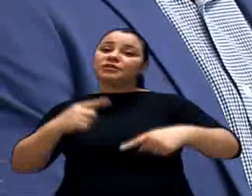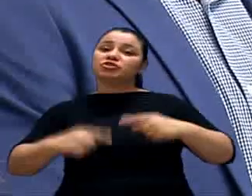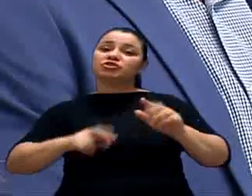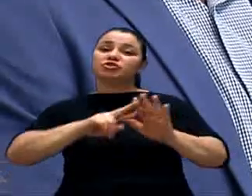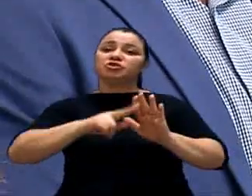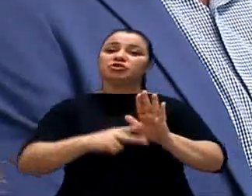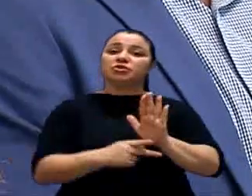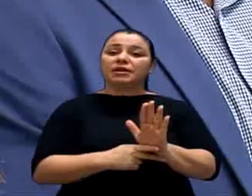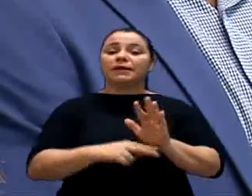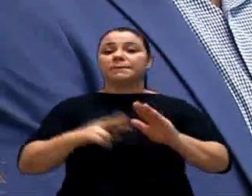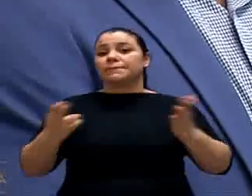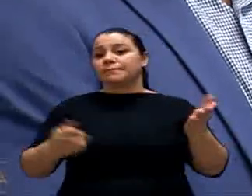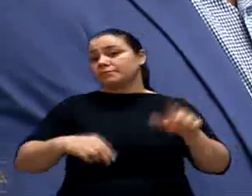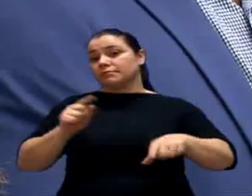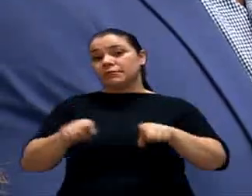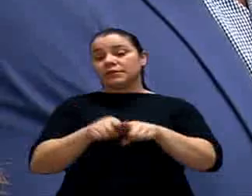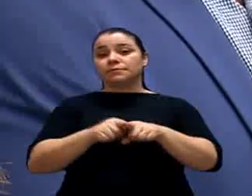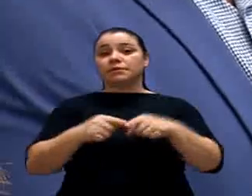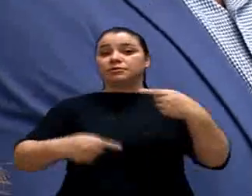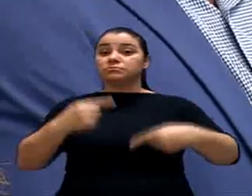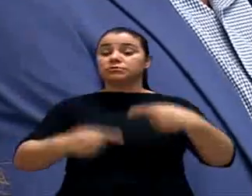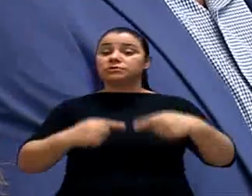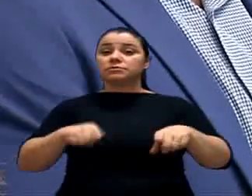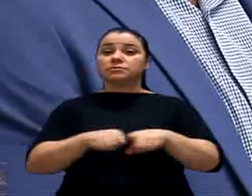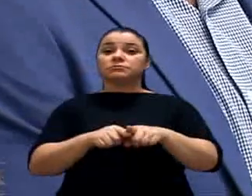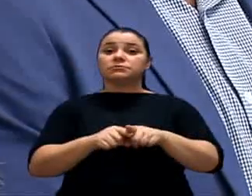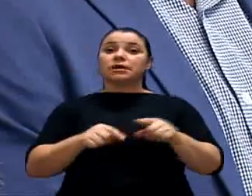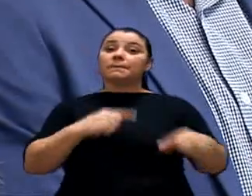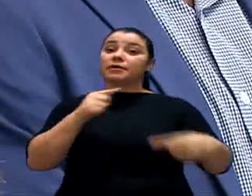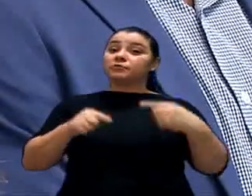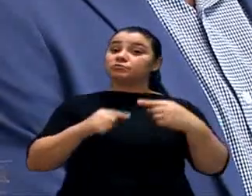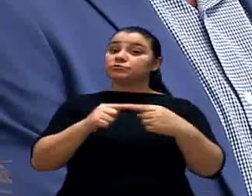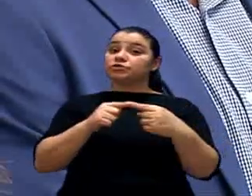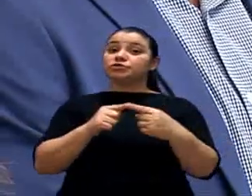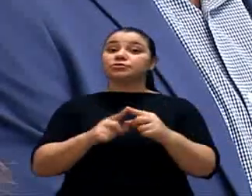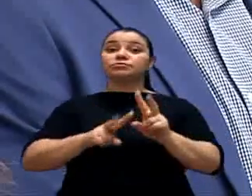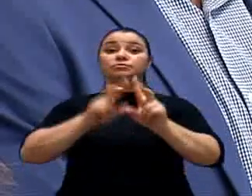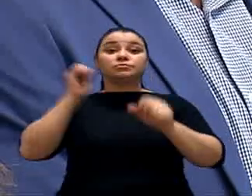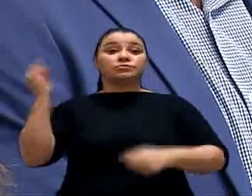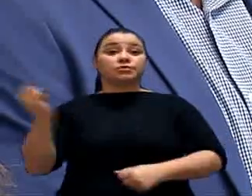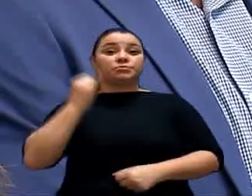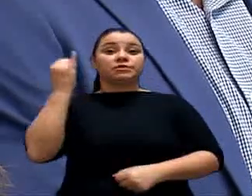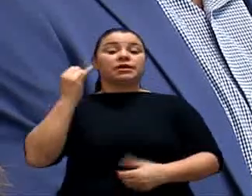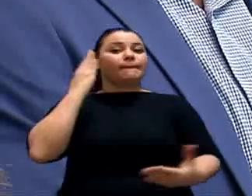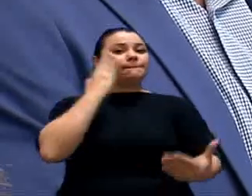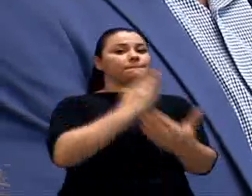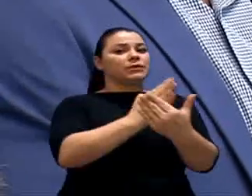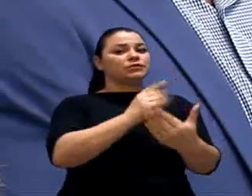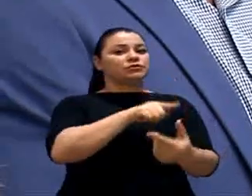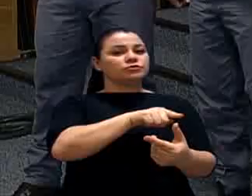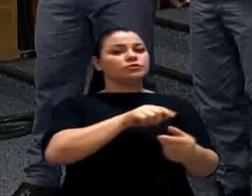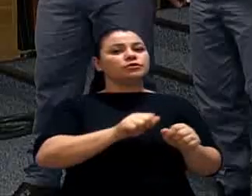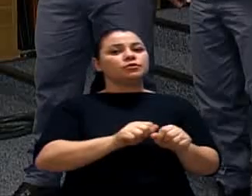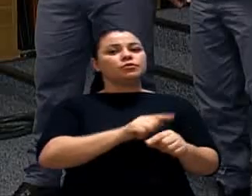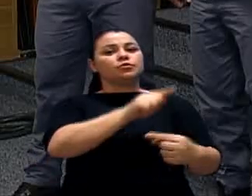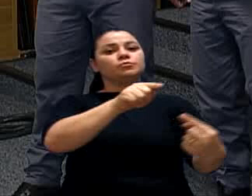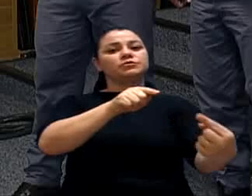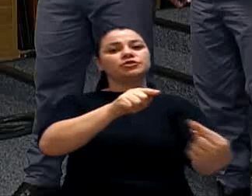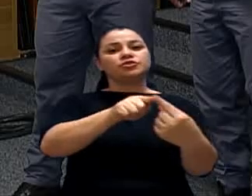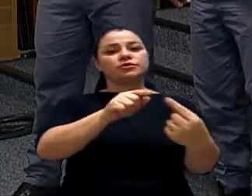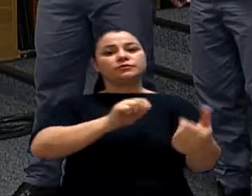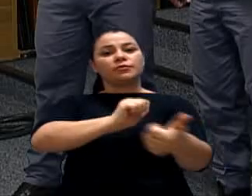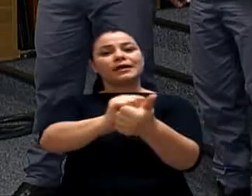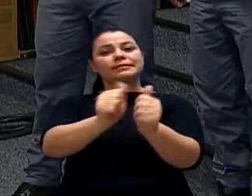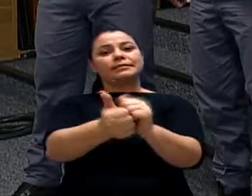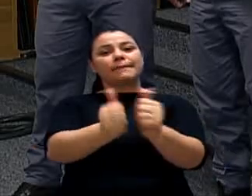questão, ou questões até mesmo políticas, mas uma questão muito importante é, os boletins de ocorrência, eles dão um norte para a estatística